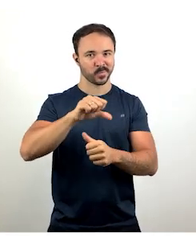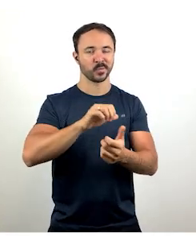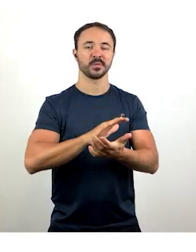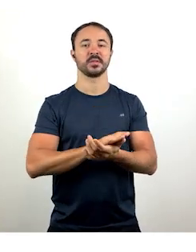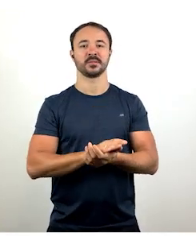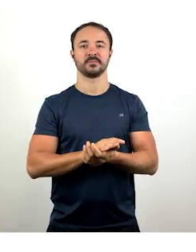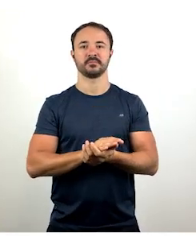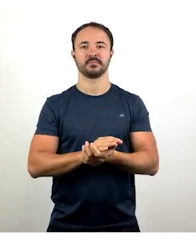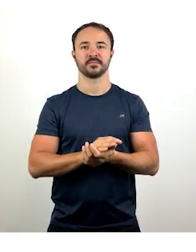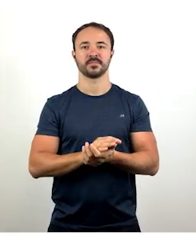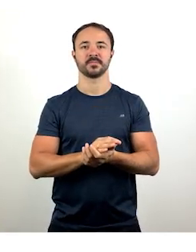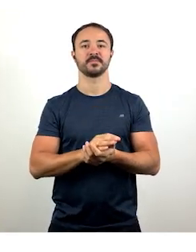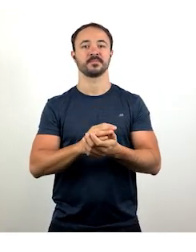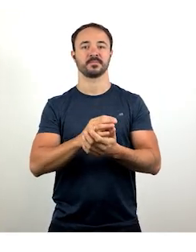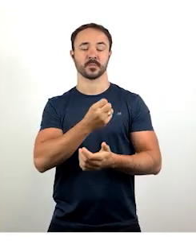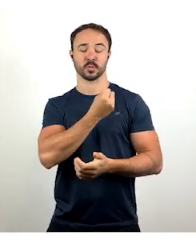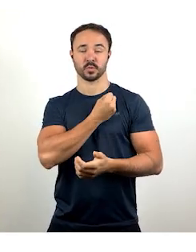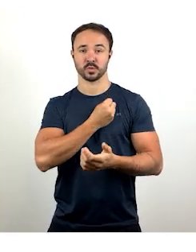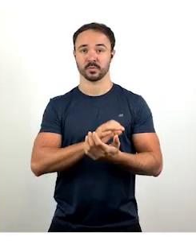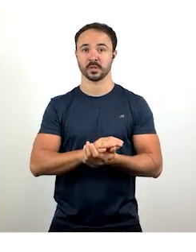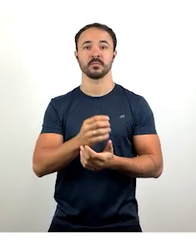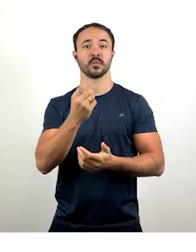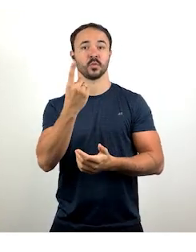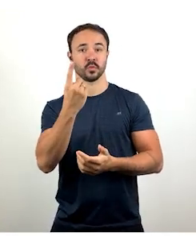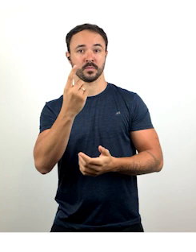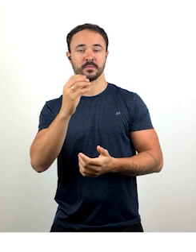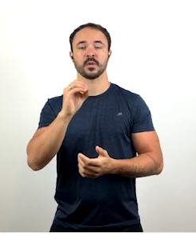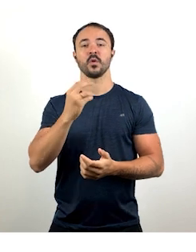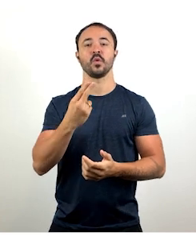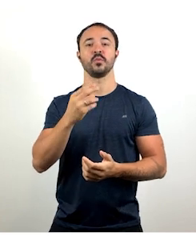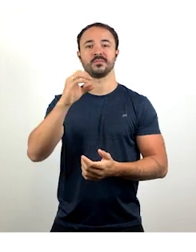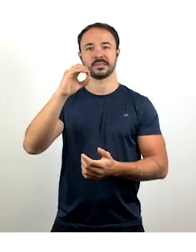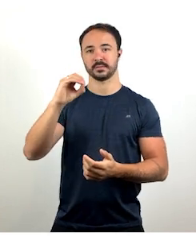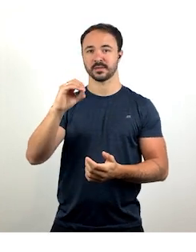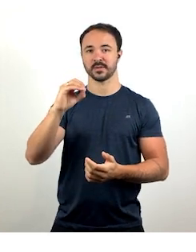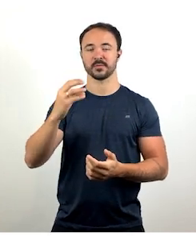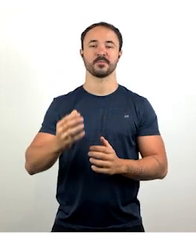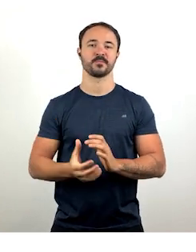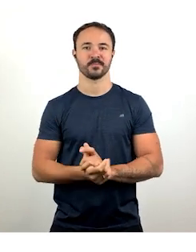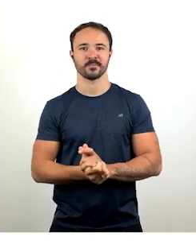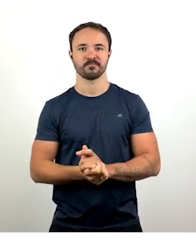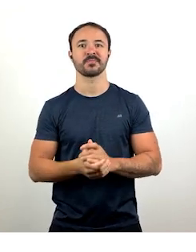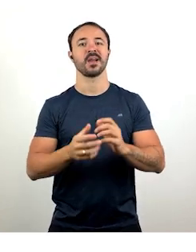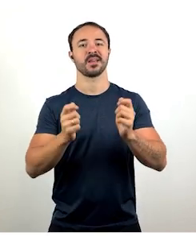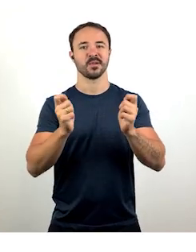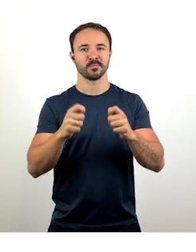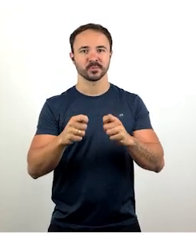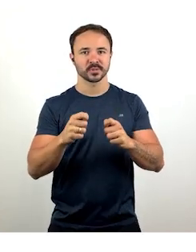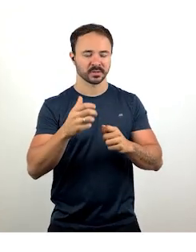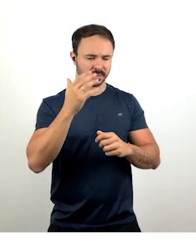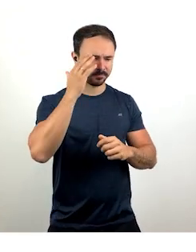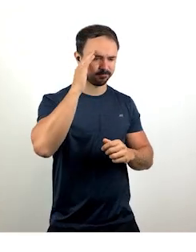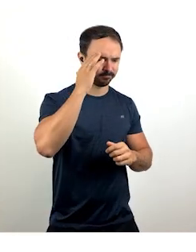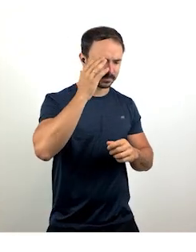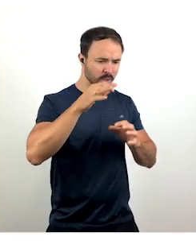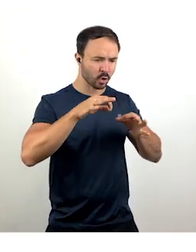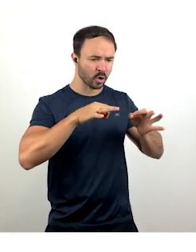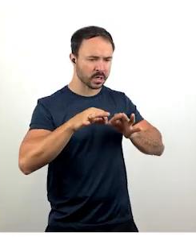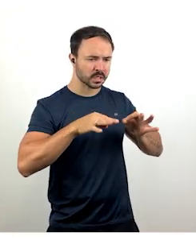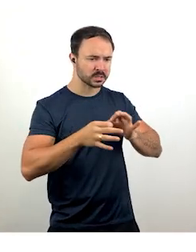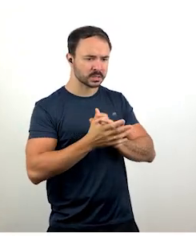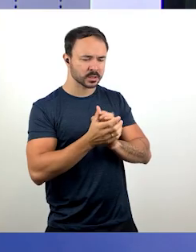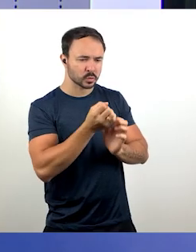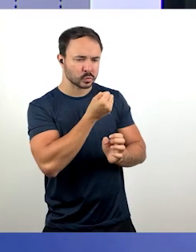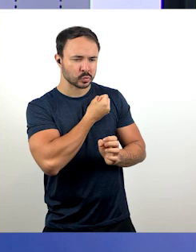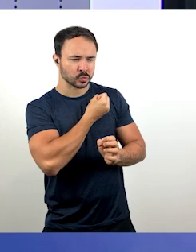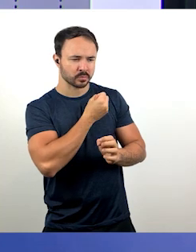esse pulso não existe, o valor é transformado em 0. E desta forma, ele consegue entender com a